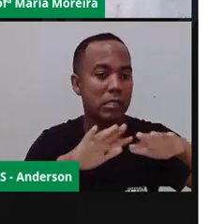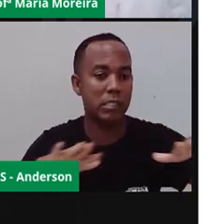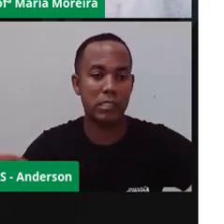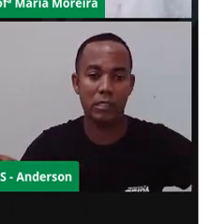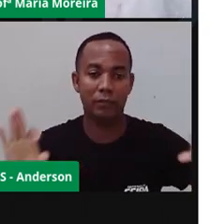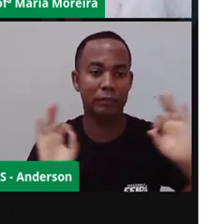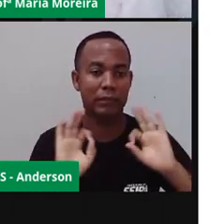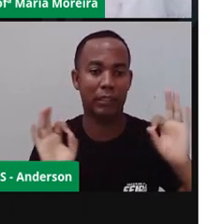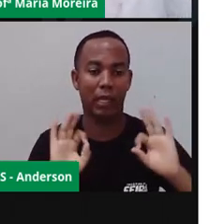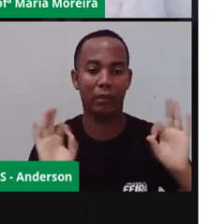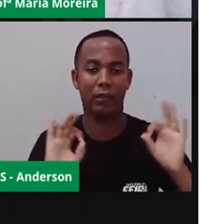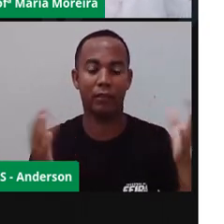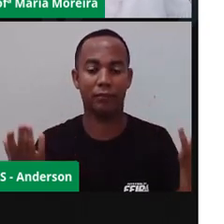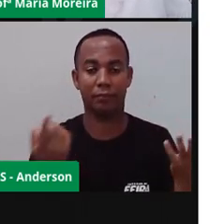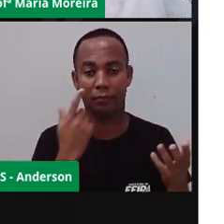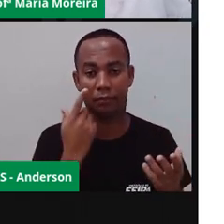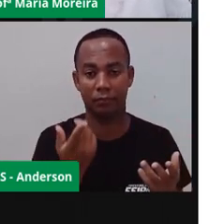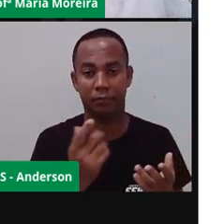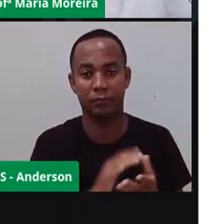inclusive vê a imagem aí.